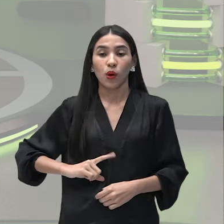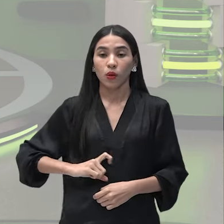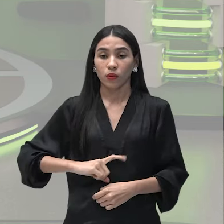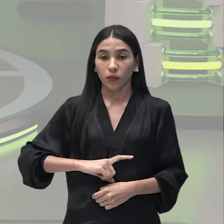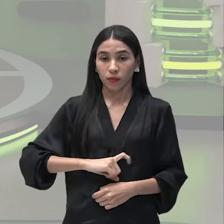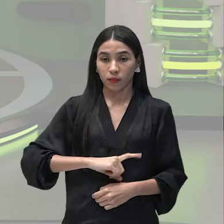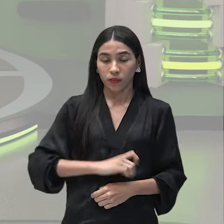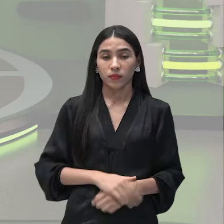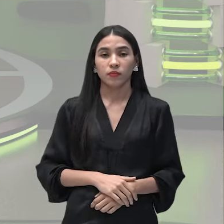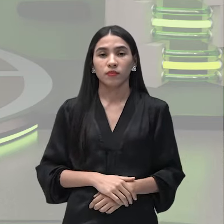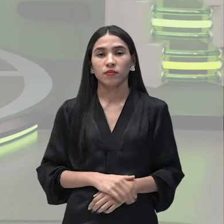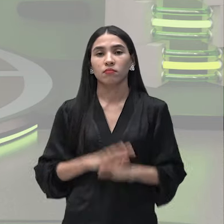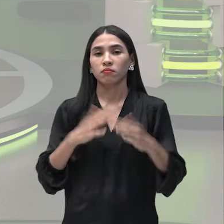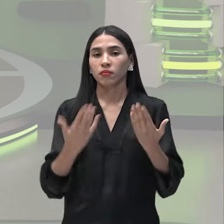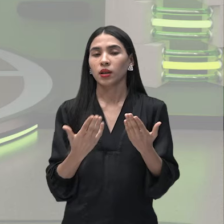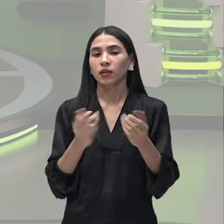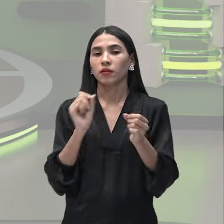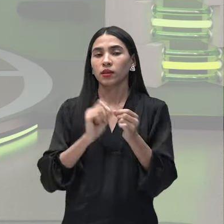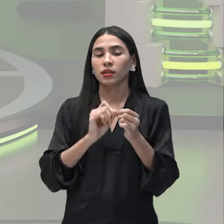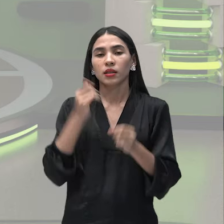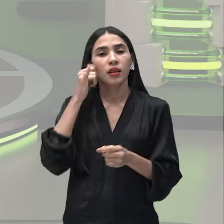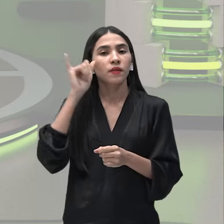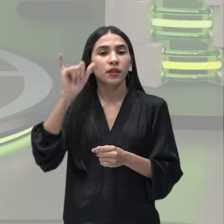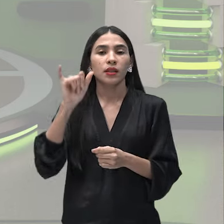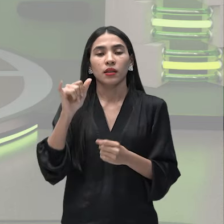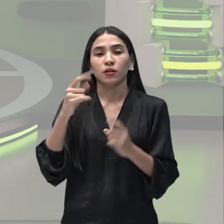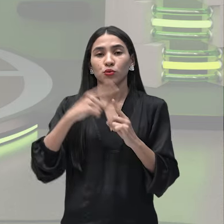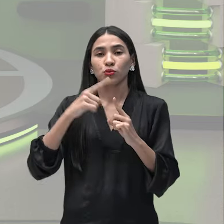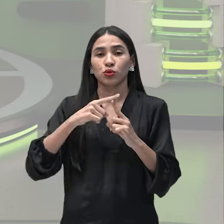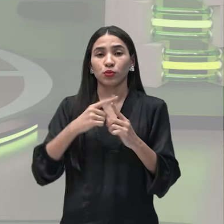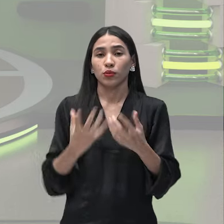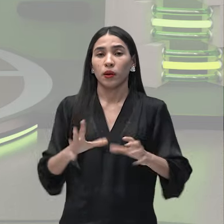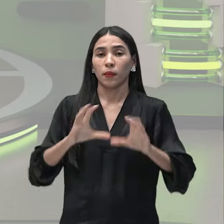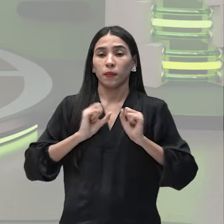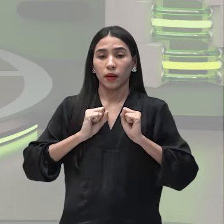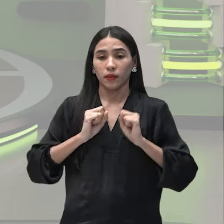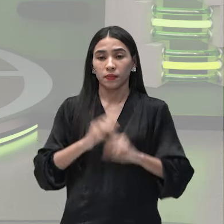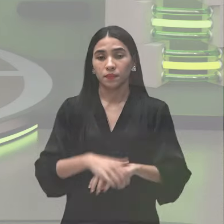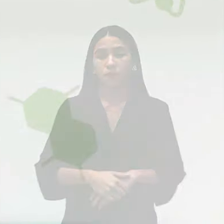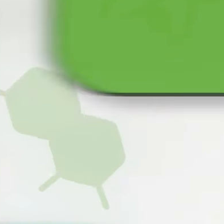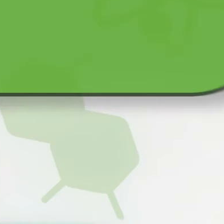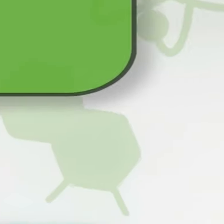E o que pode fazer para evitar esse tipo de verme? Vamos observar.